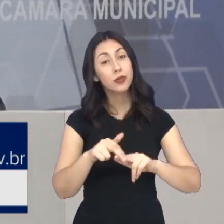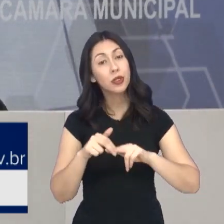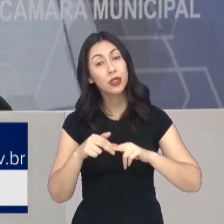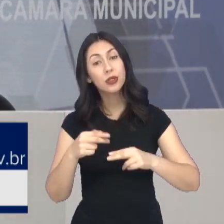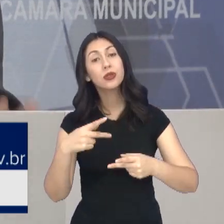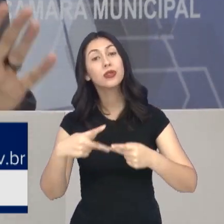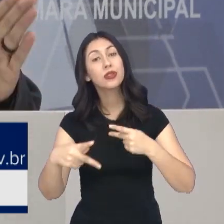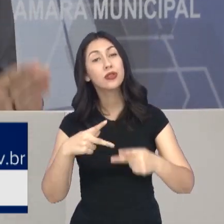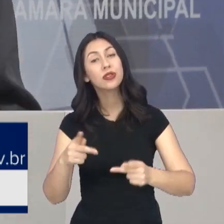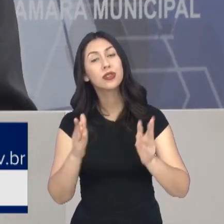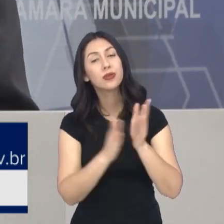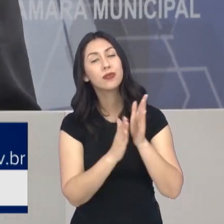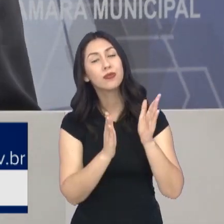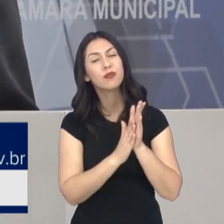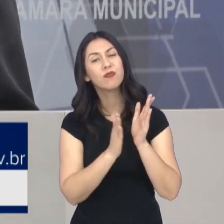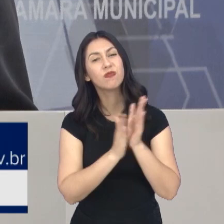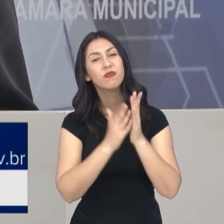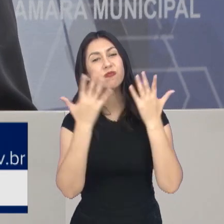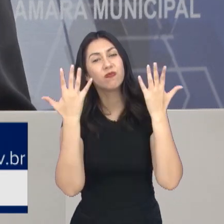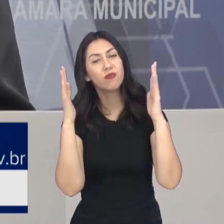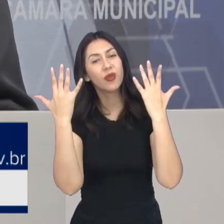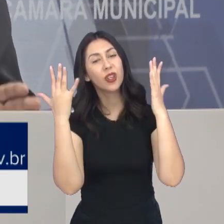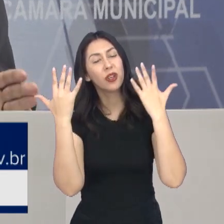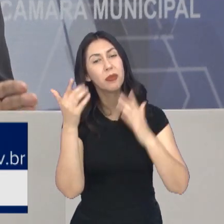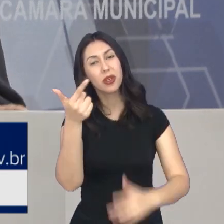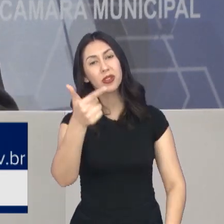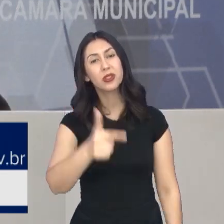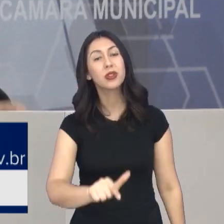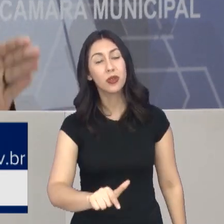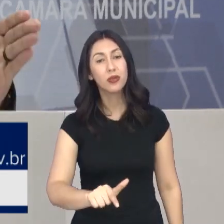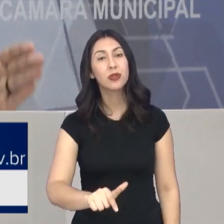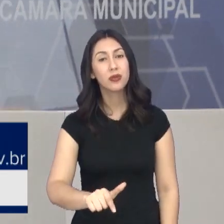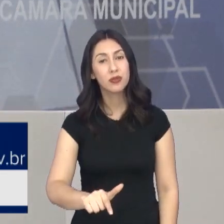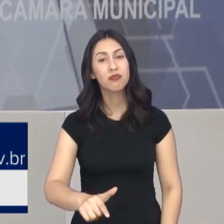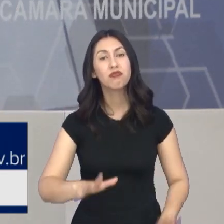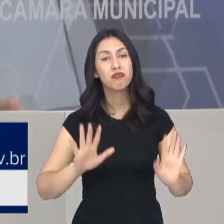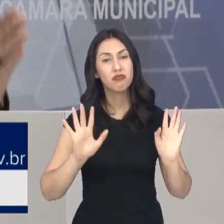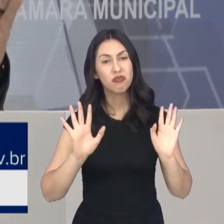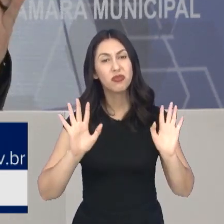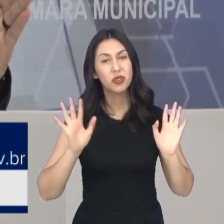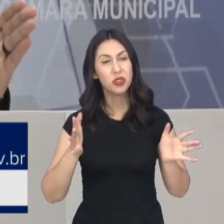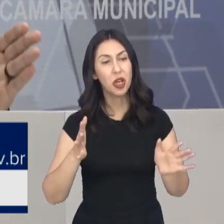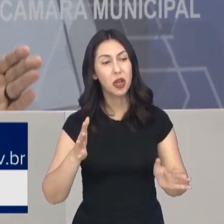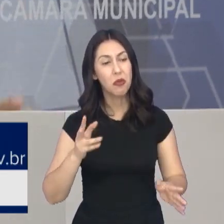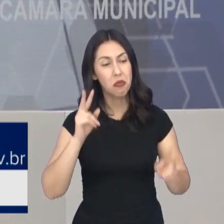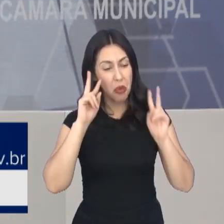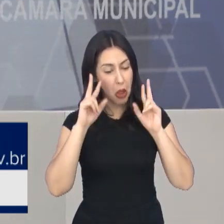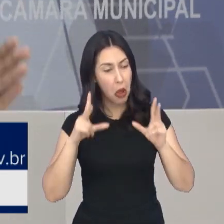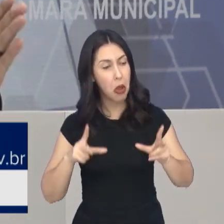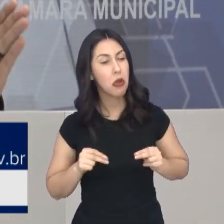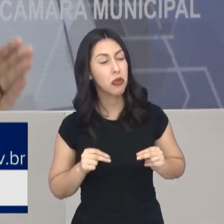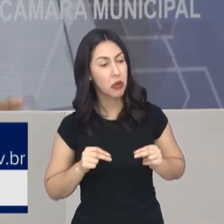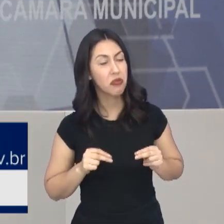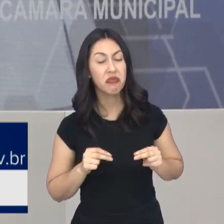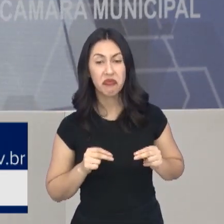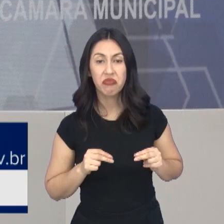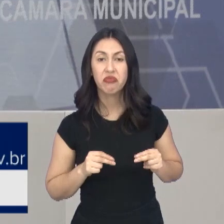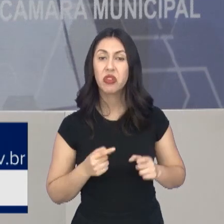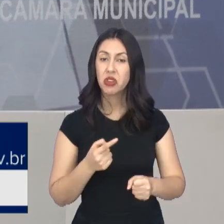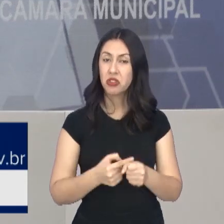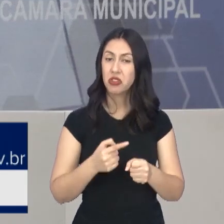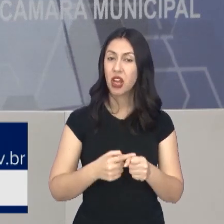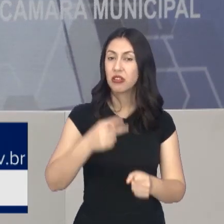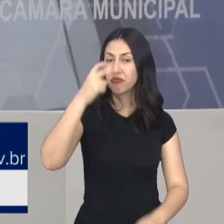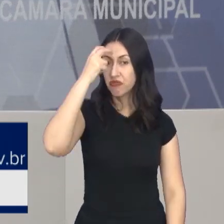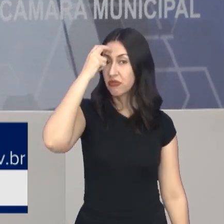uma vez à cidade de São José dos Campos, que foi reconhecida como uma cidade inteligente. E é